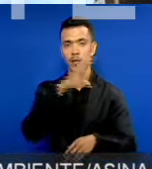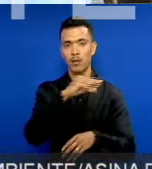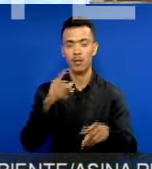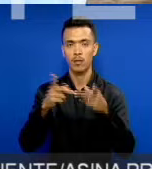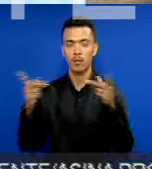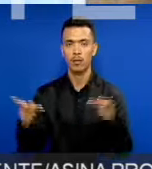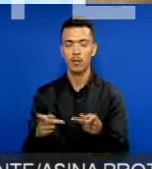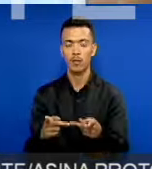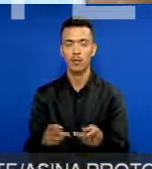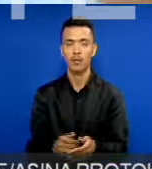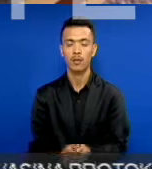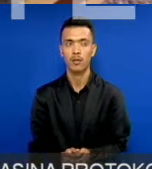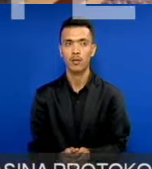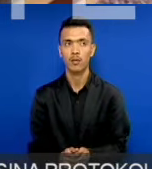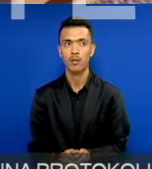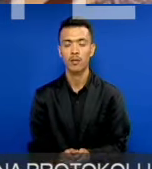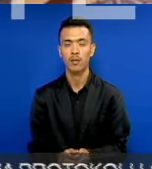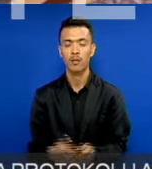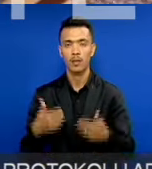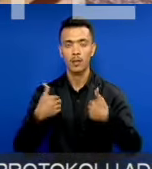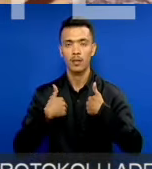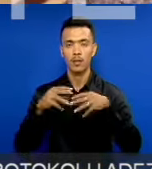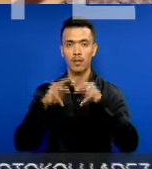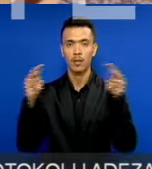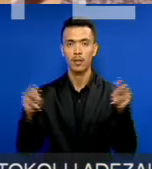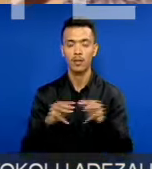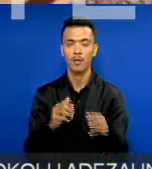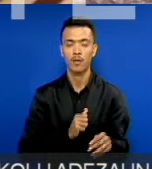centro comercialização, ramo rua, iha município eleu,